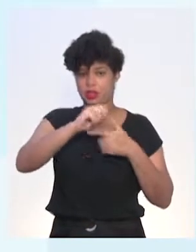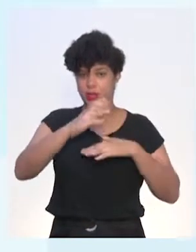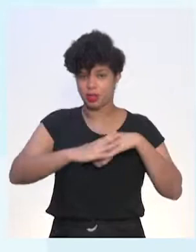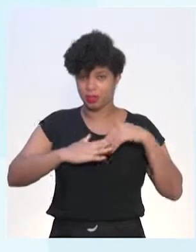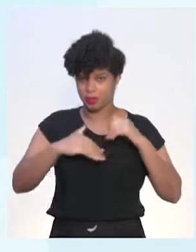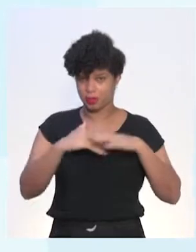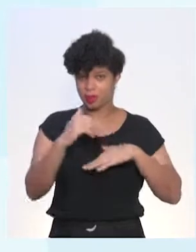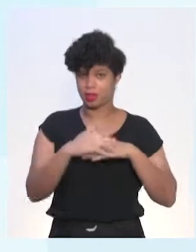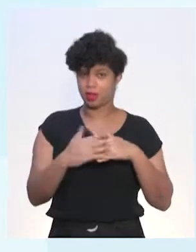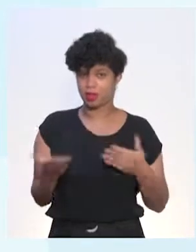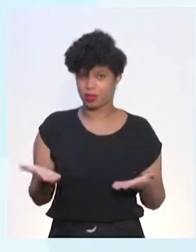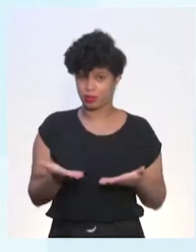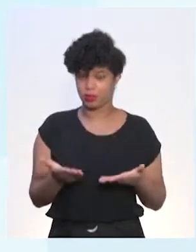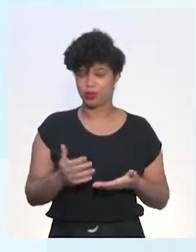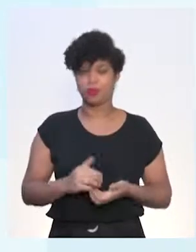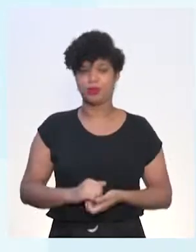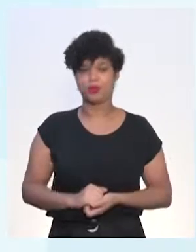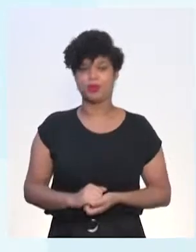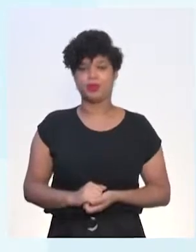habilidade.